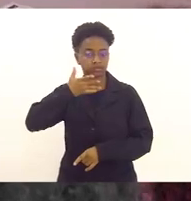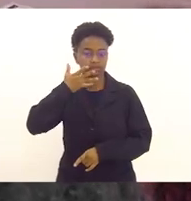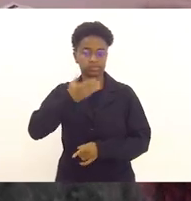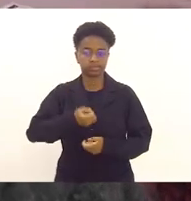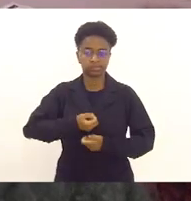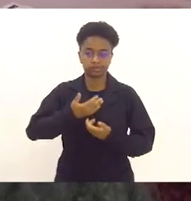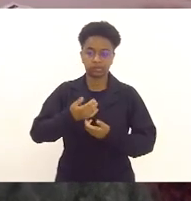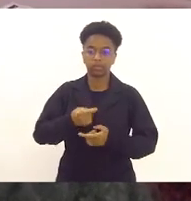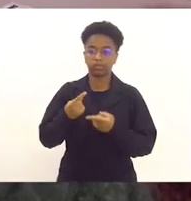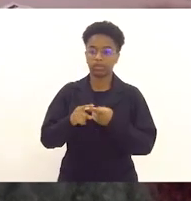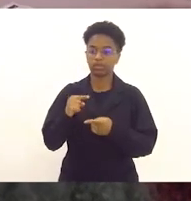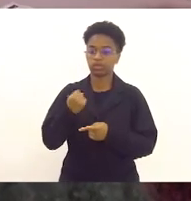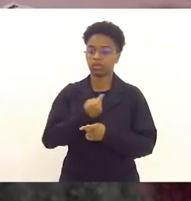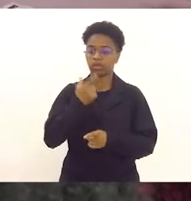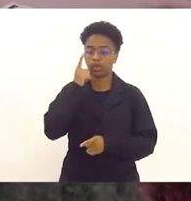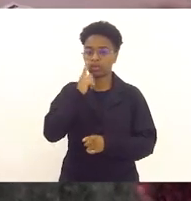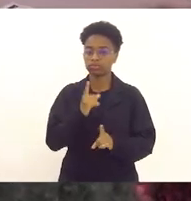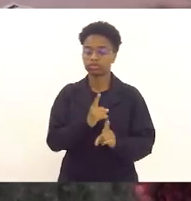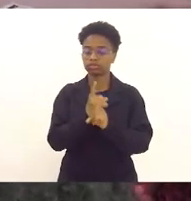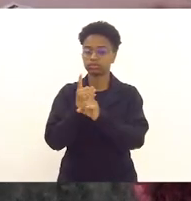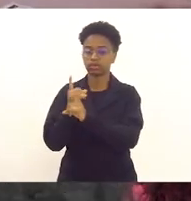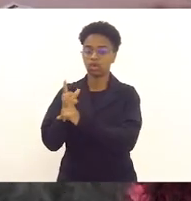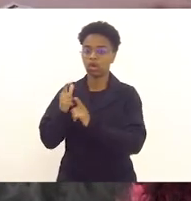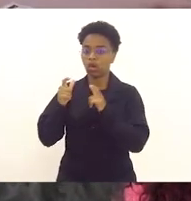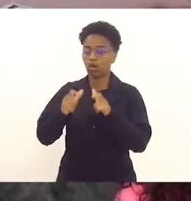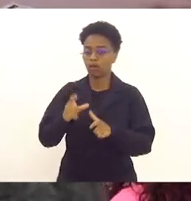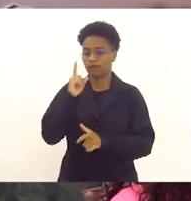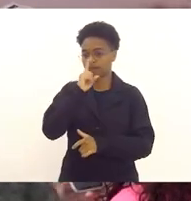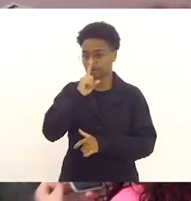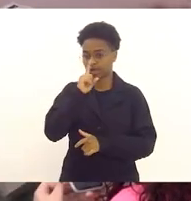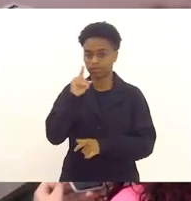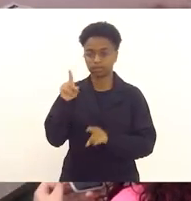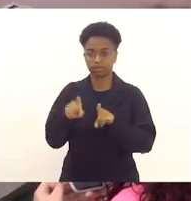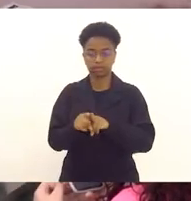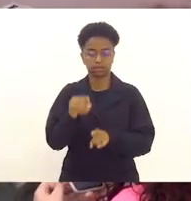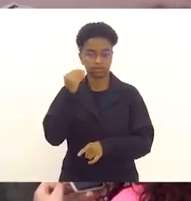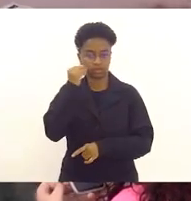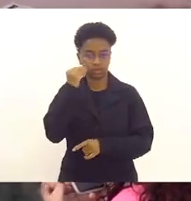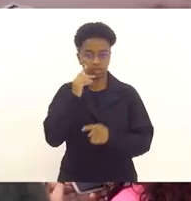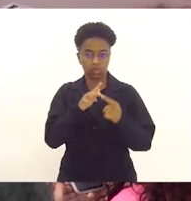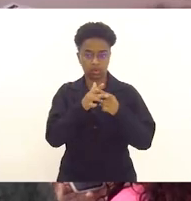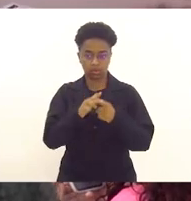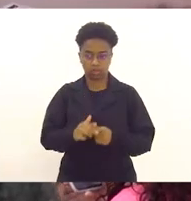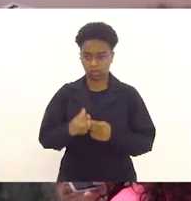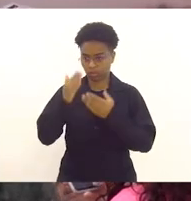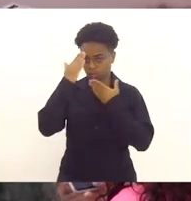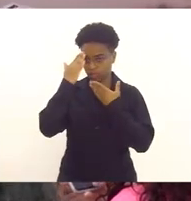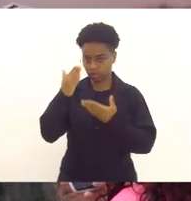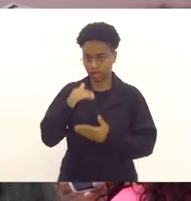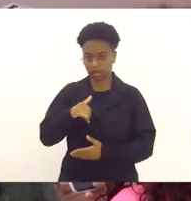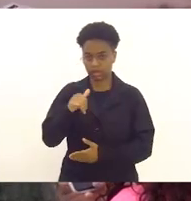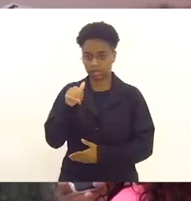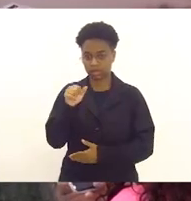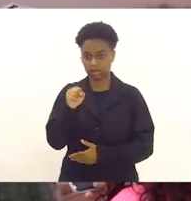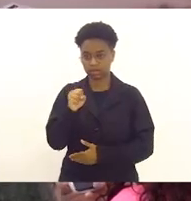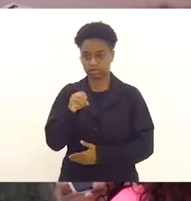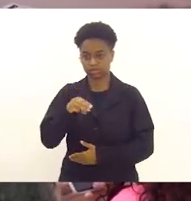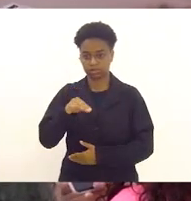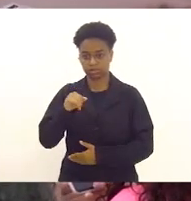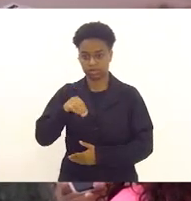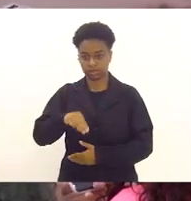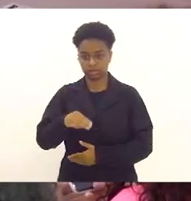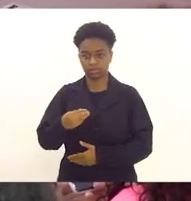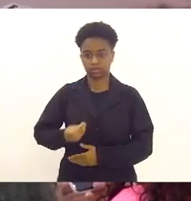identificar Aonde estão as falhas para corrigi-las muito obrigada senhores Yasmin pela sua presença